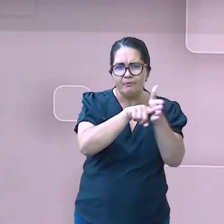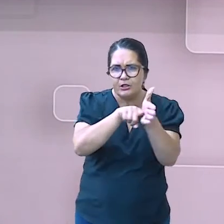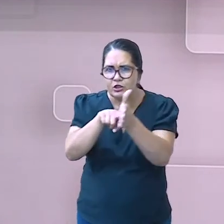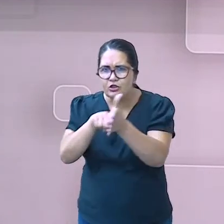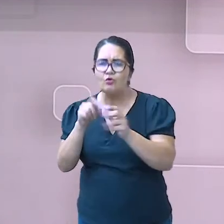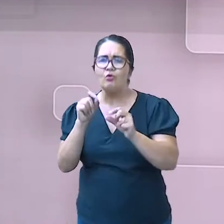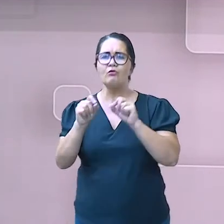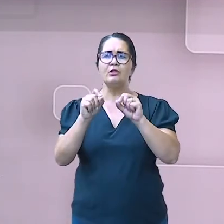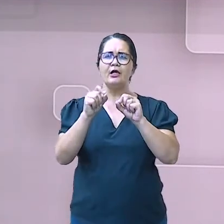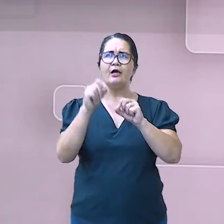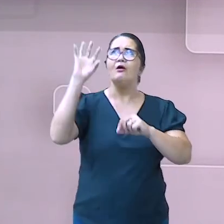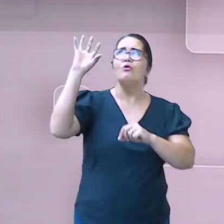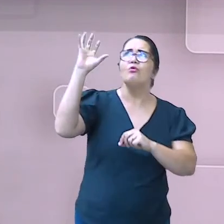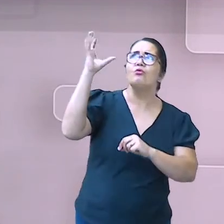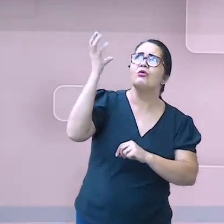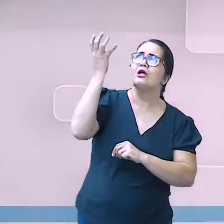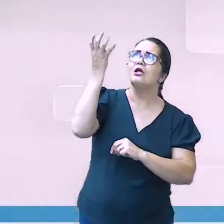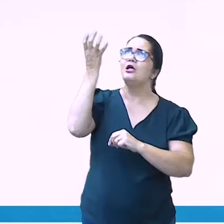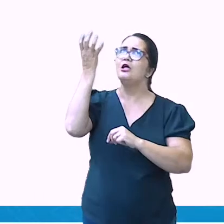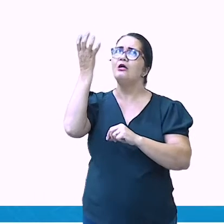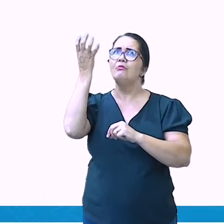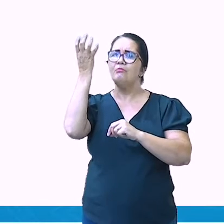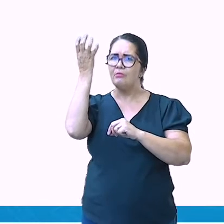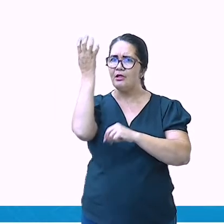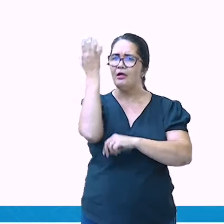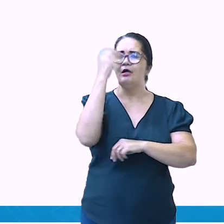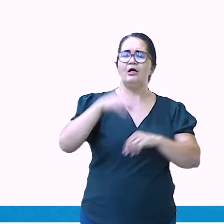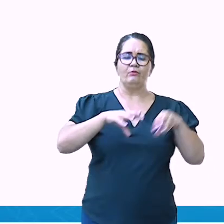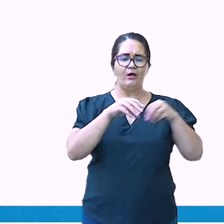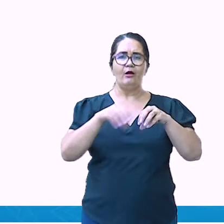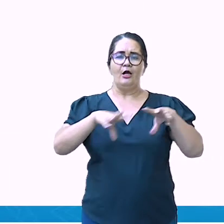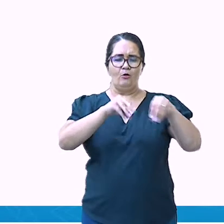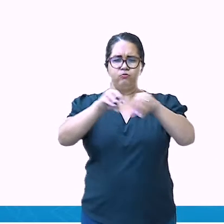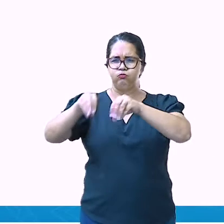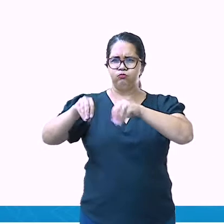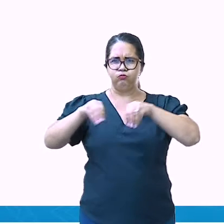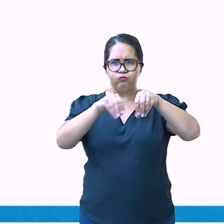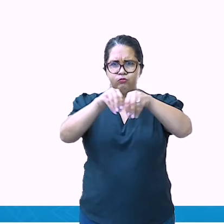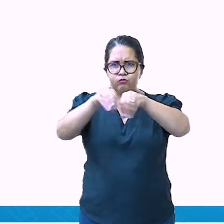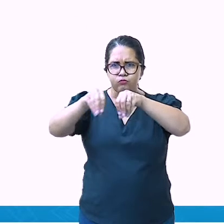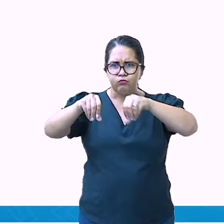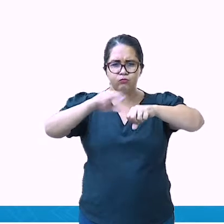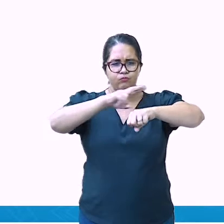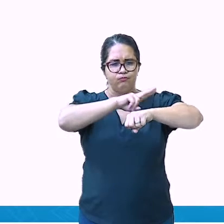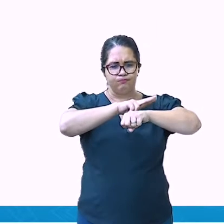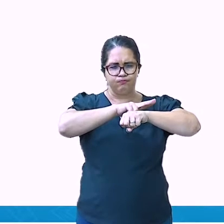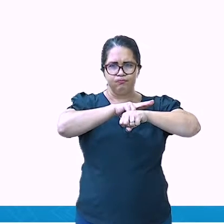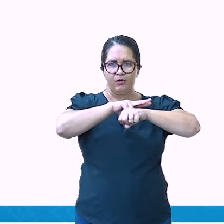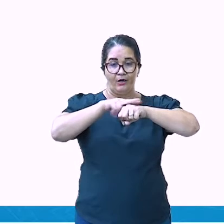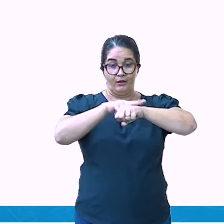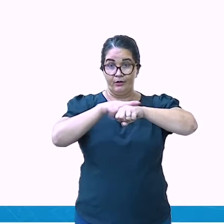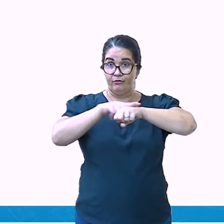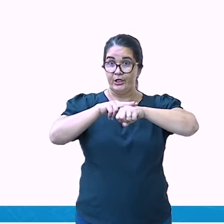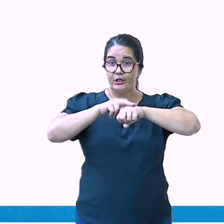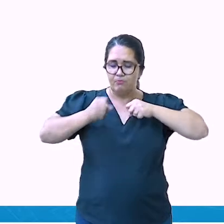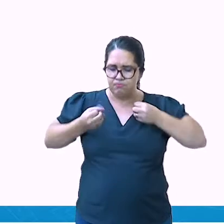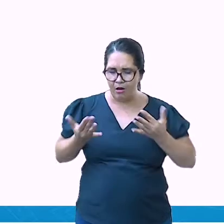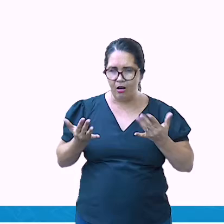aí clima, vegetação e relevo, e ele também usou o